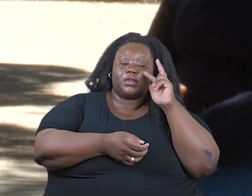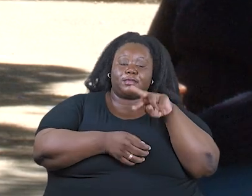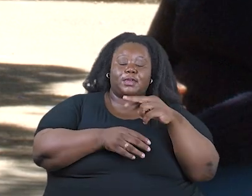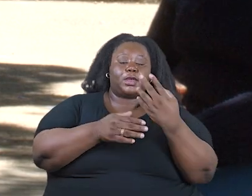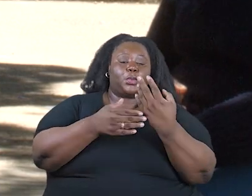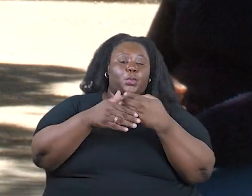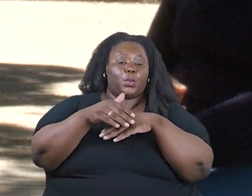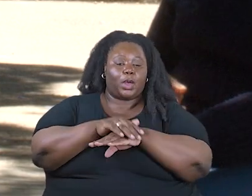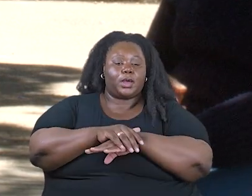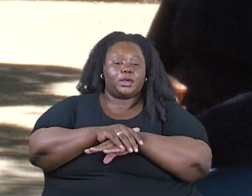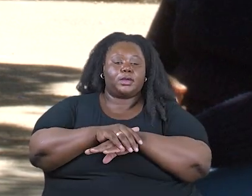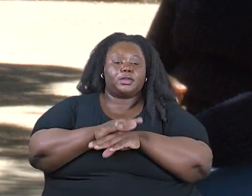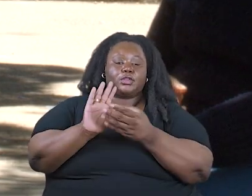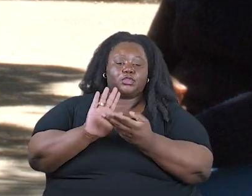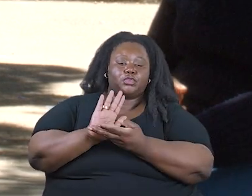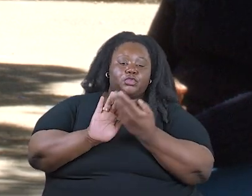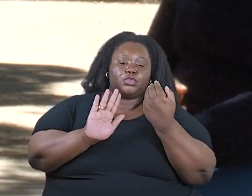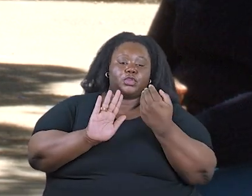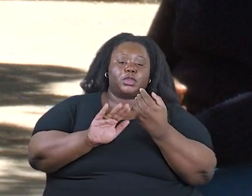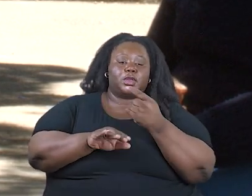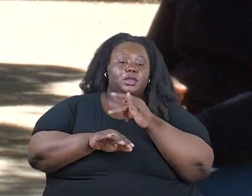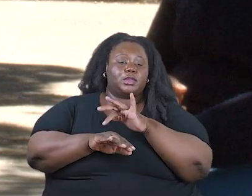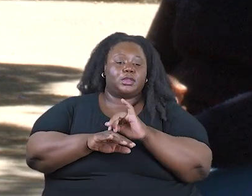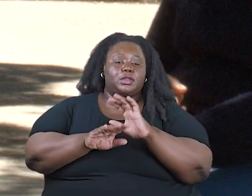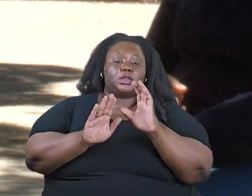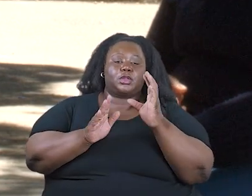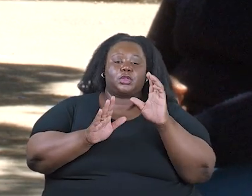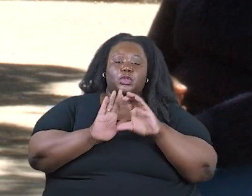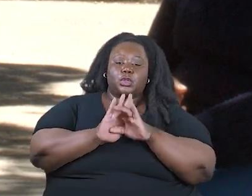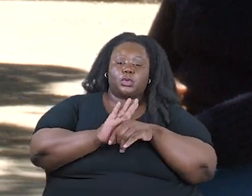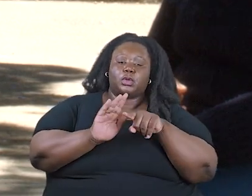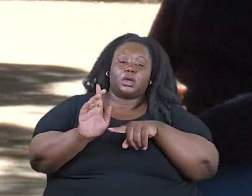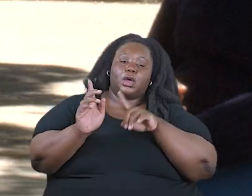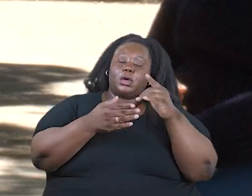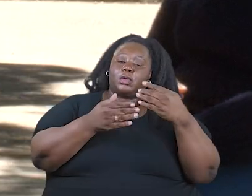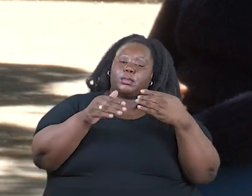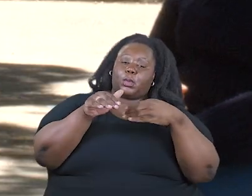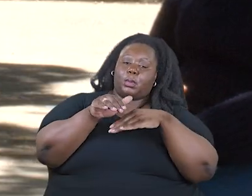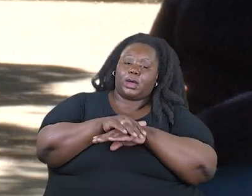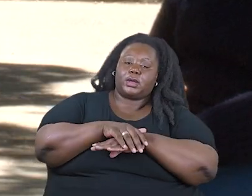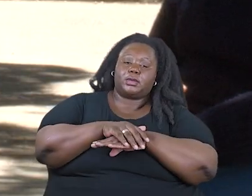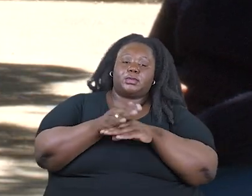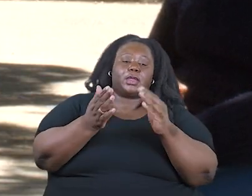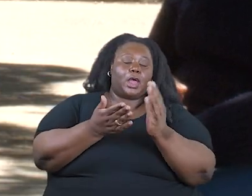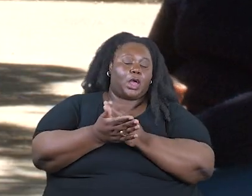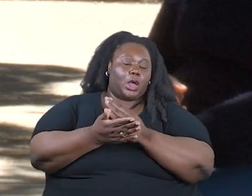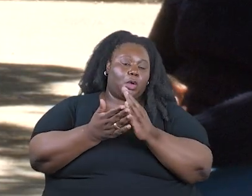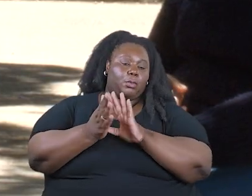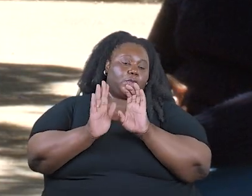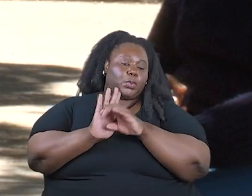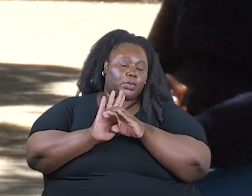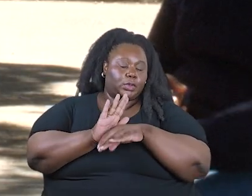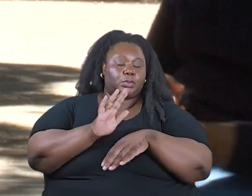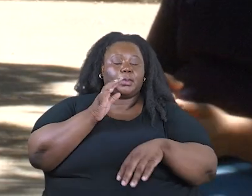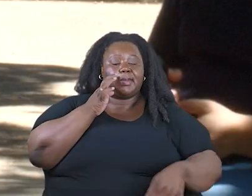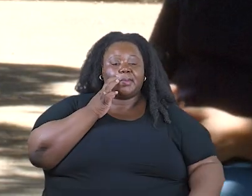arquivo e tirou da seção de documentação e passou para a reserva técnica algumas obras